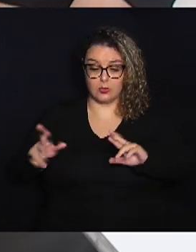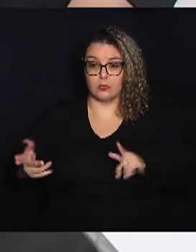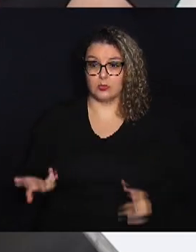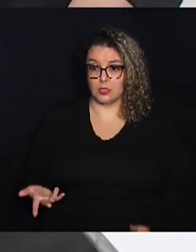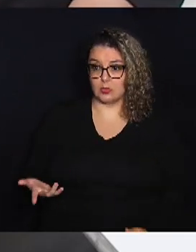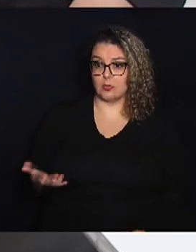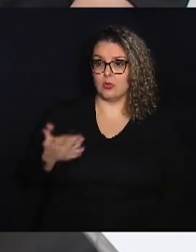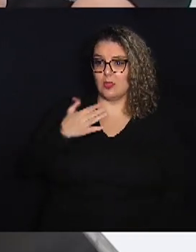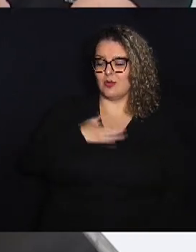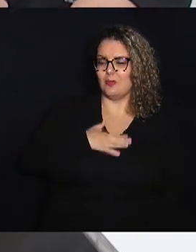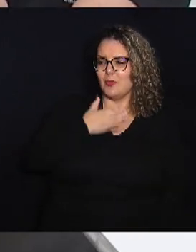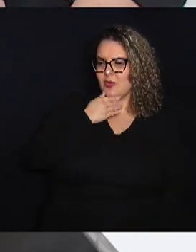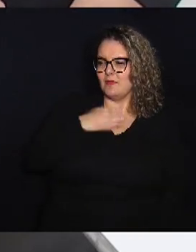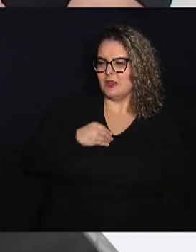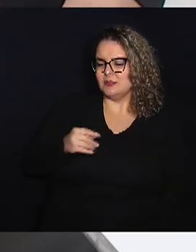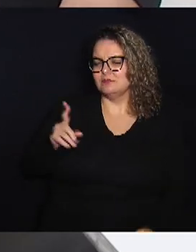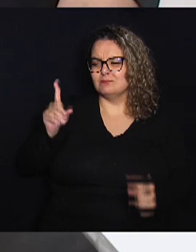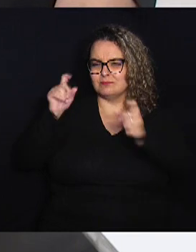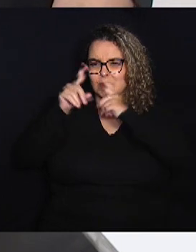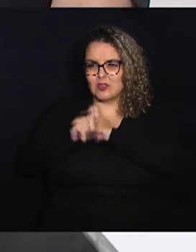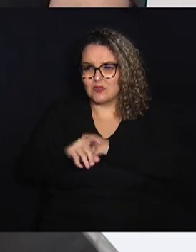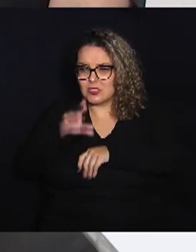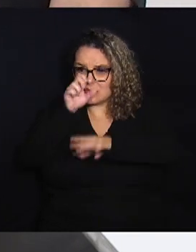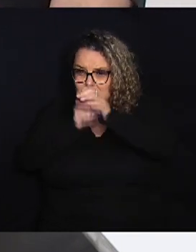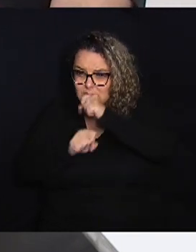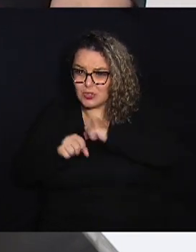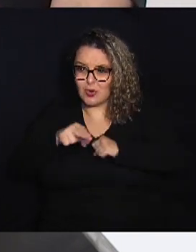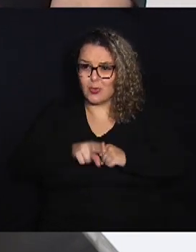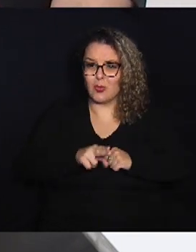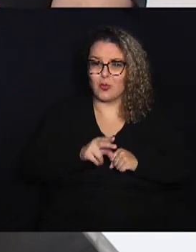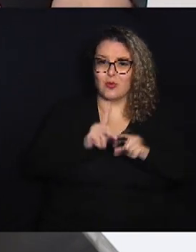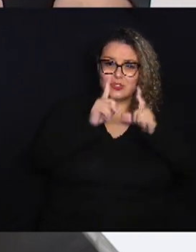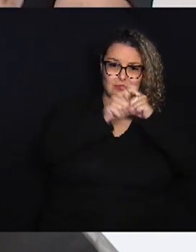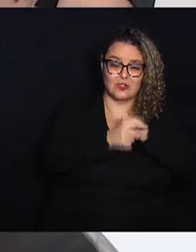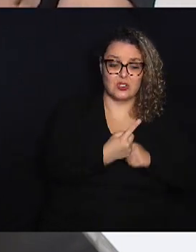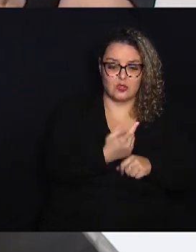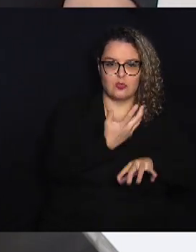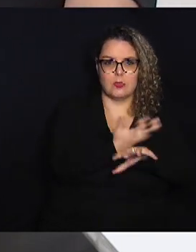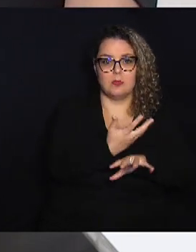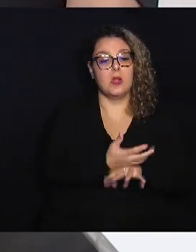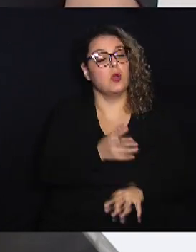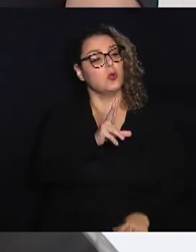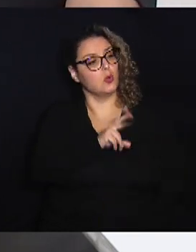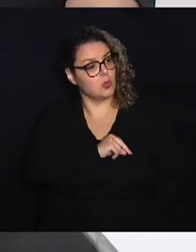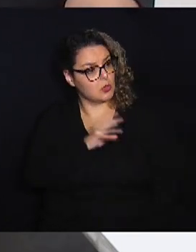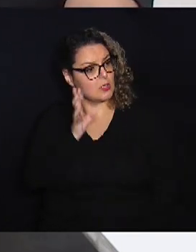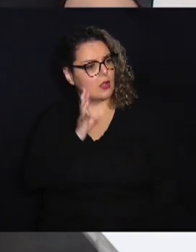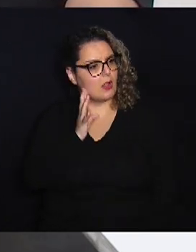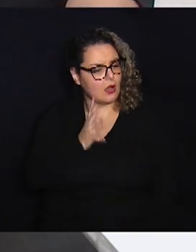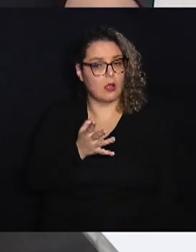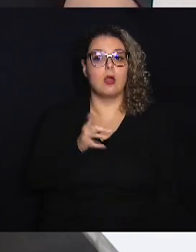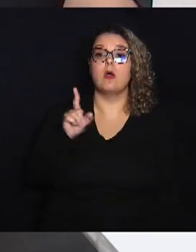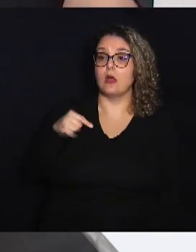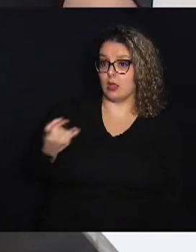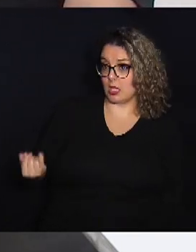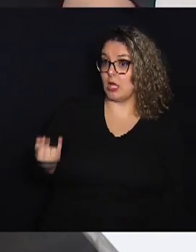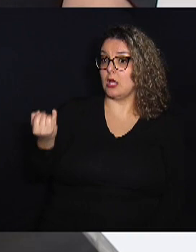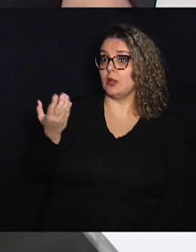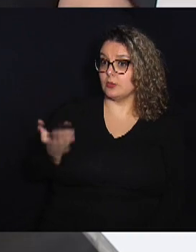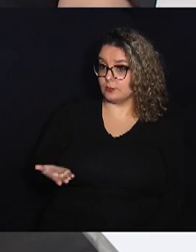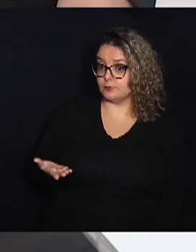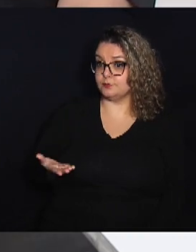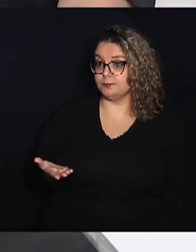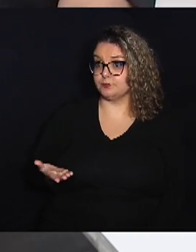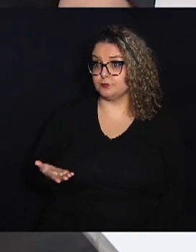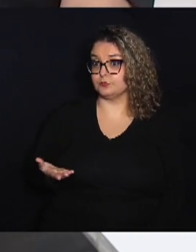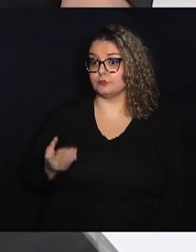filho tem dificuldade de aprendizagem ou tem dificuldade numa matéria específica? Olha só que legal isso, hein, Bernardo? Esse ponto é importantíssimo. E aí, como